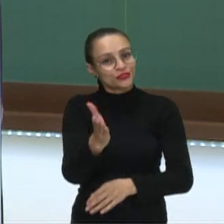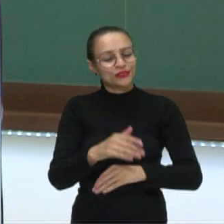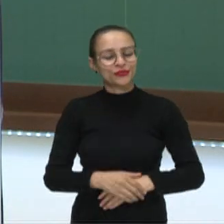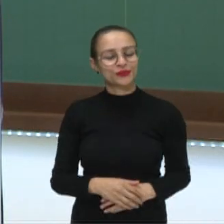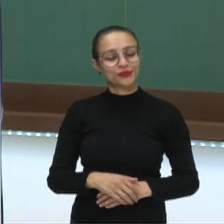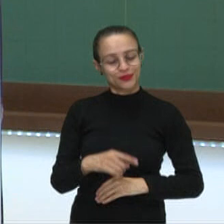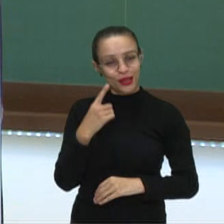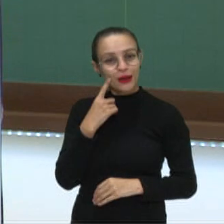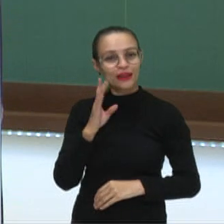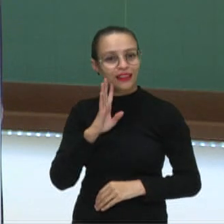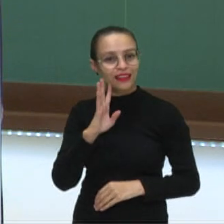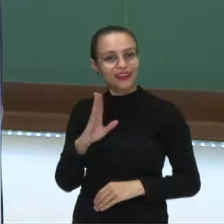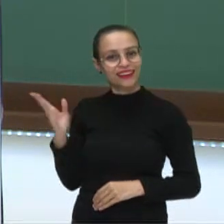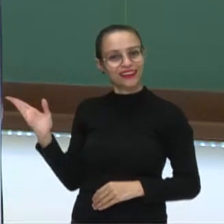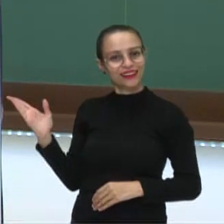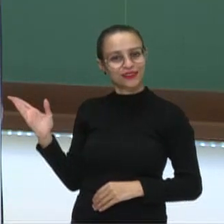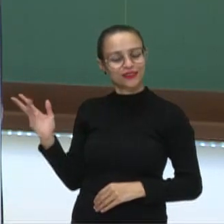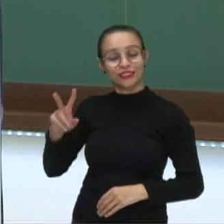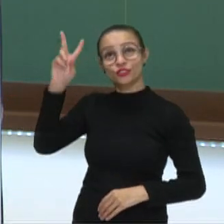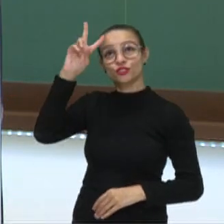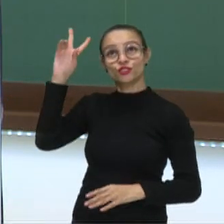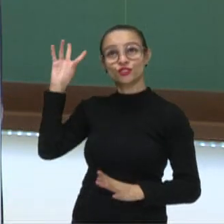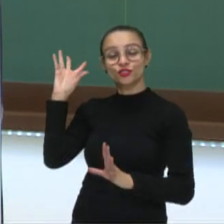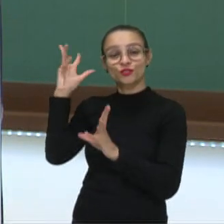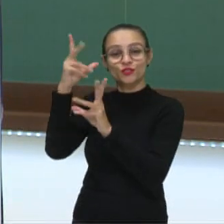Olha que bacana, ficou um cartaz até histórico.